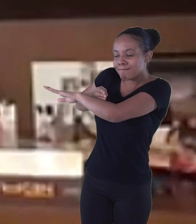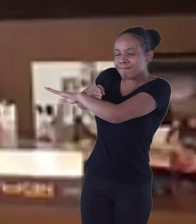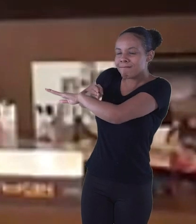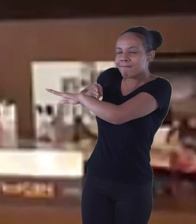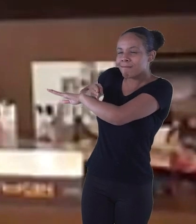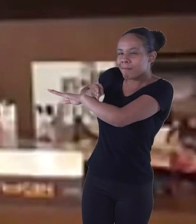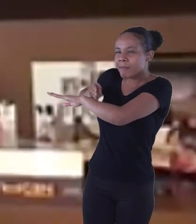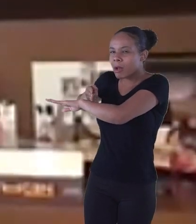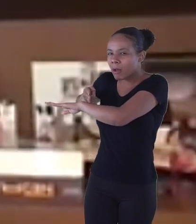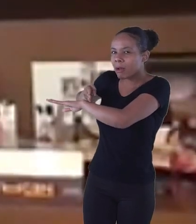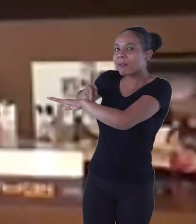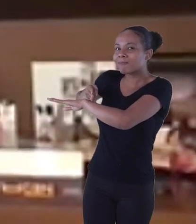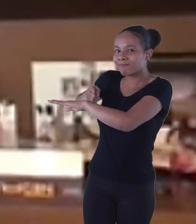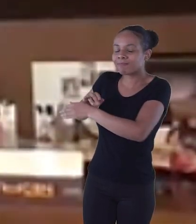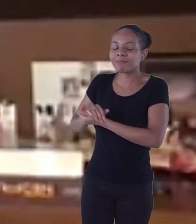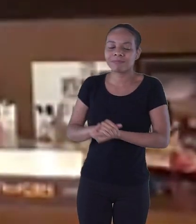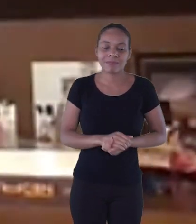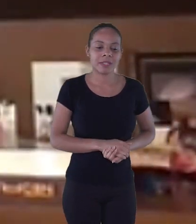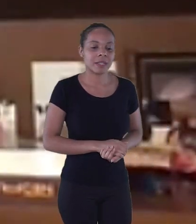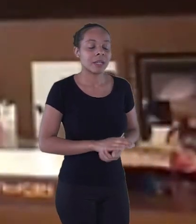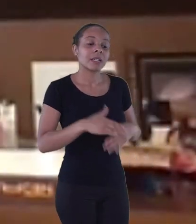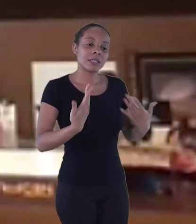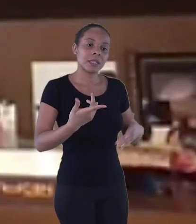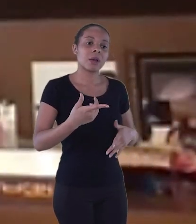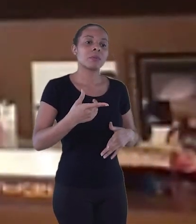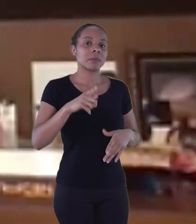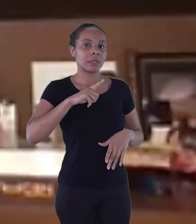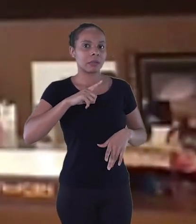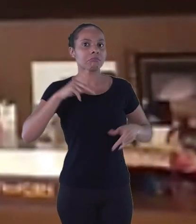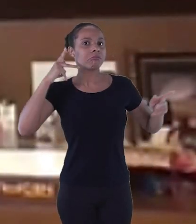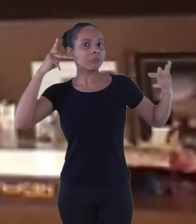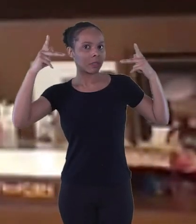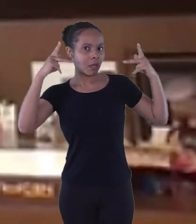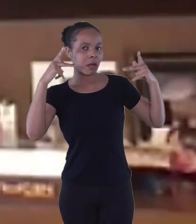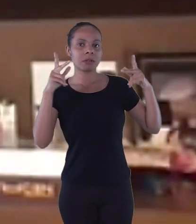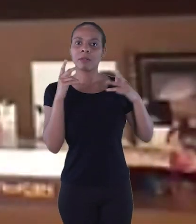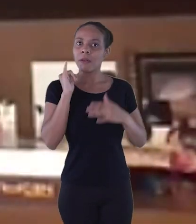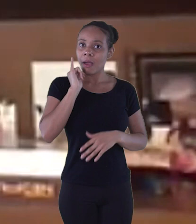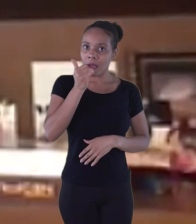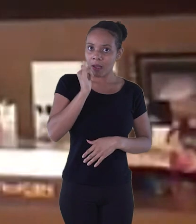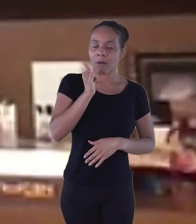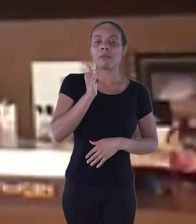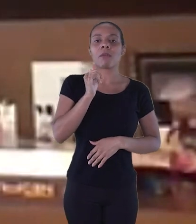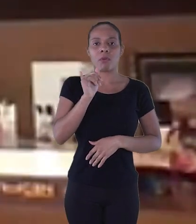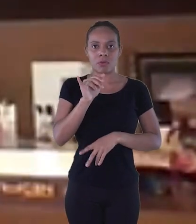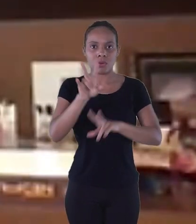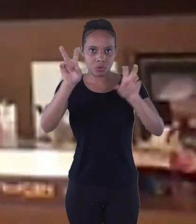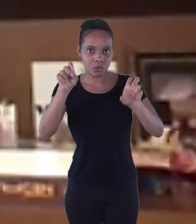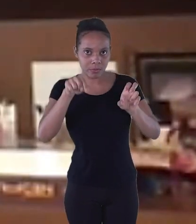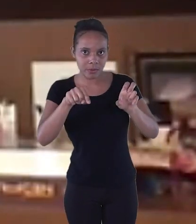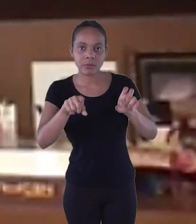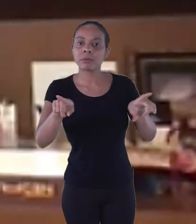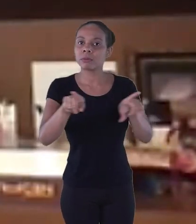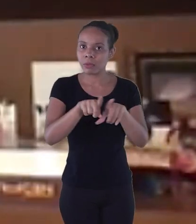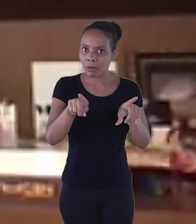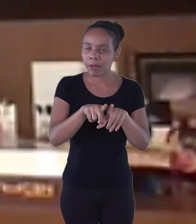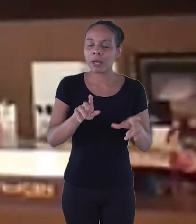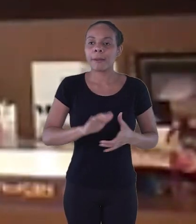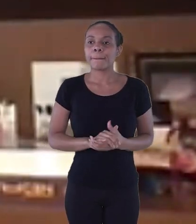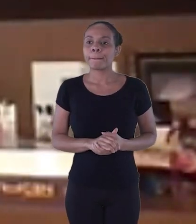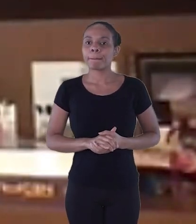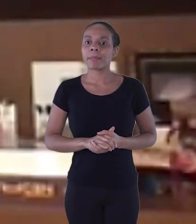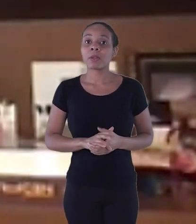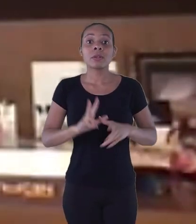tratada, uma grande psicanalista, e cuja a dissertação foi sobre a questão